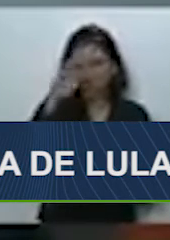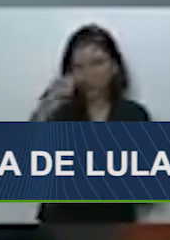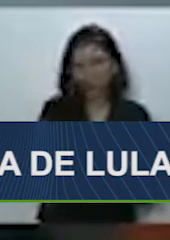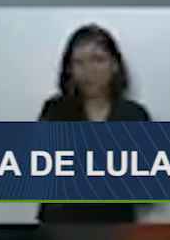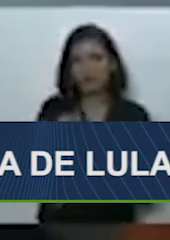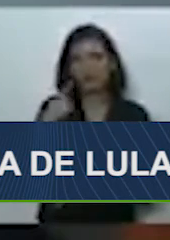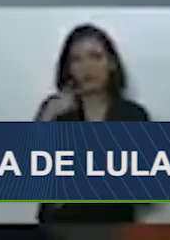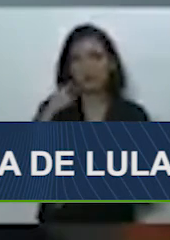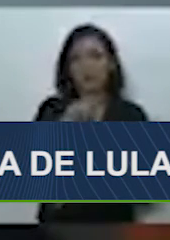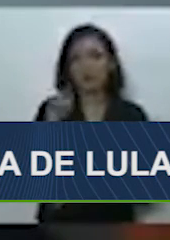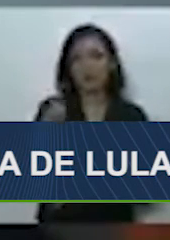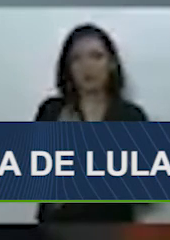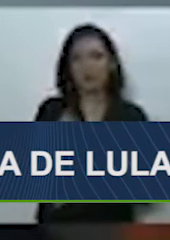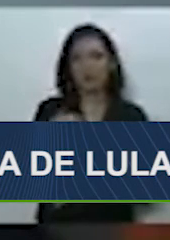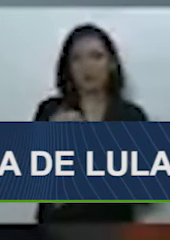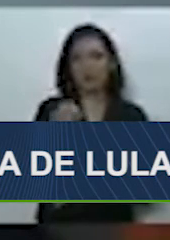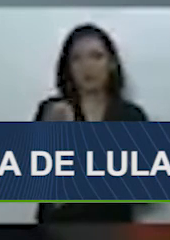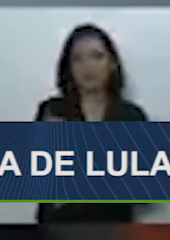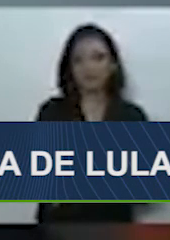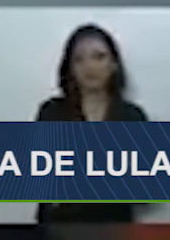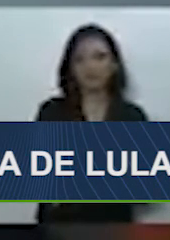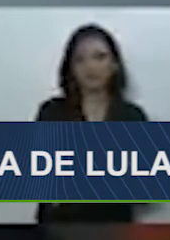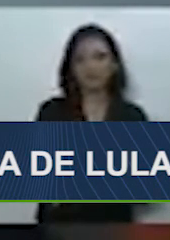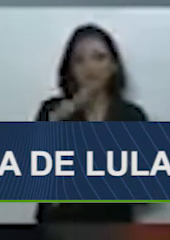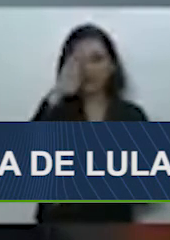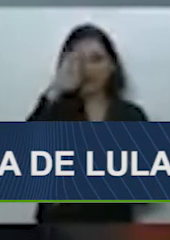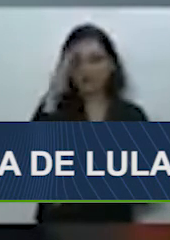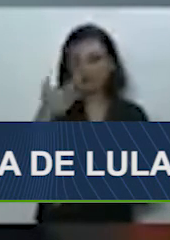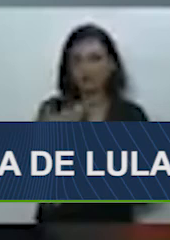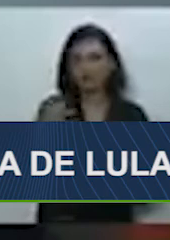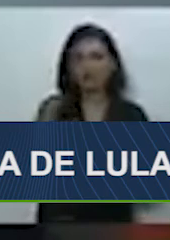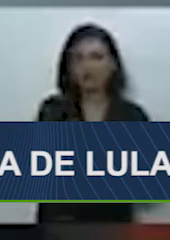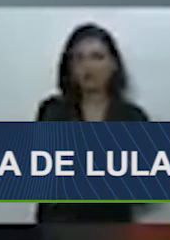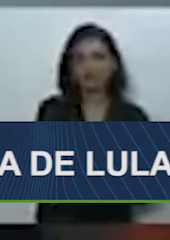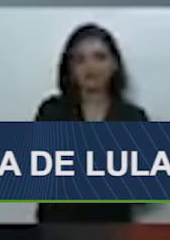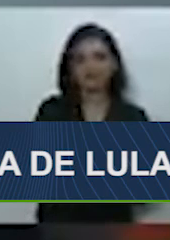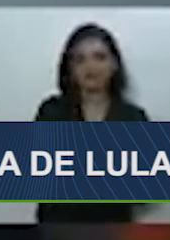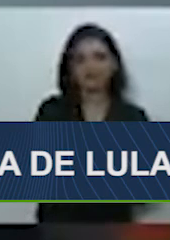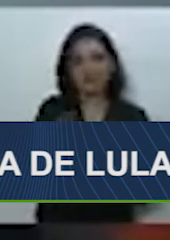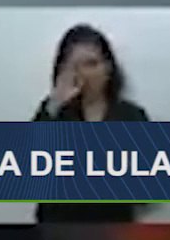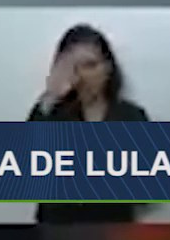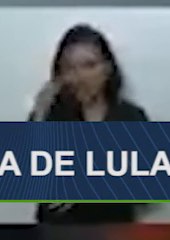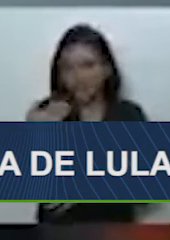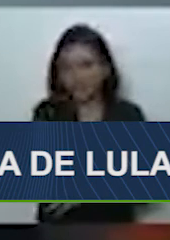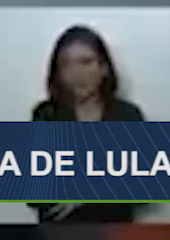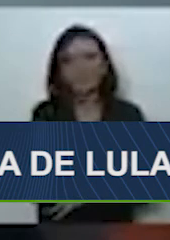Advocacia Brasileira.